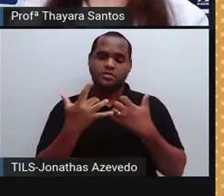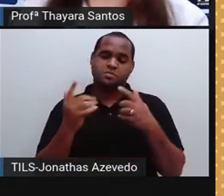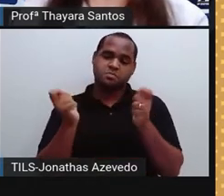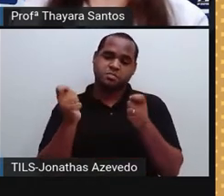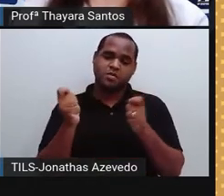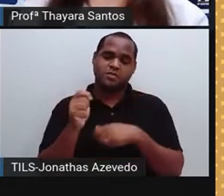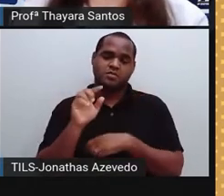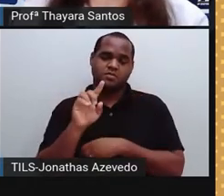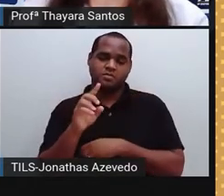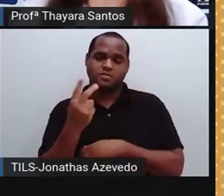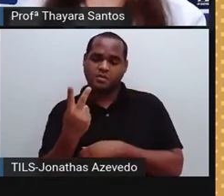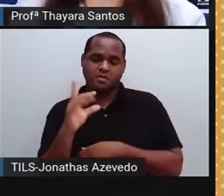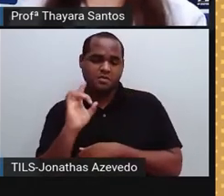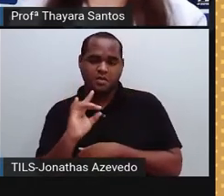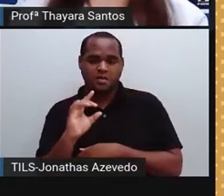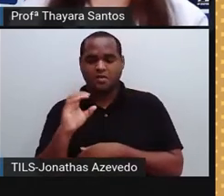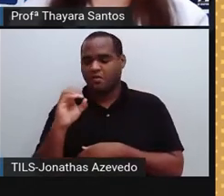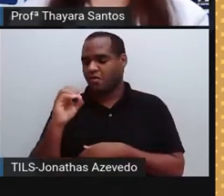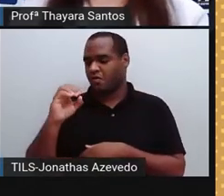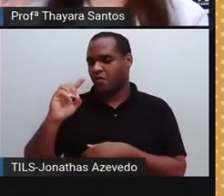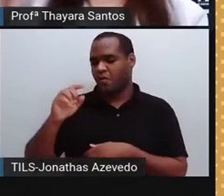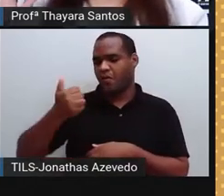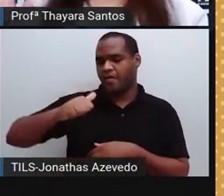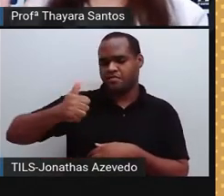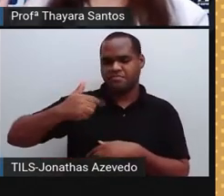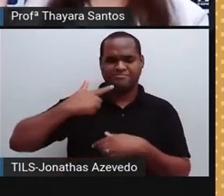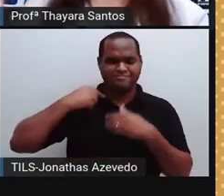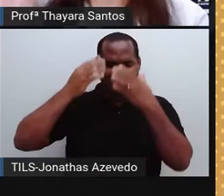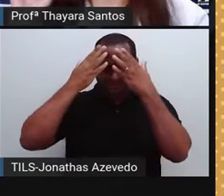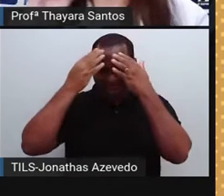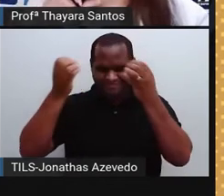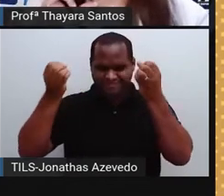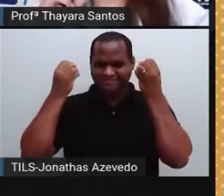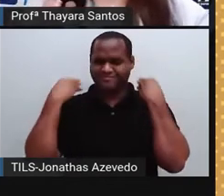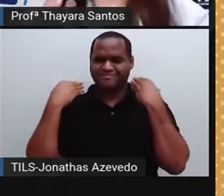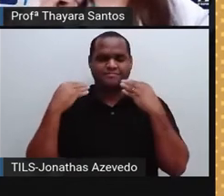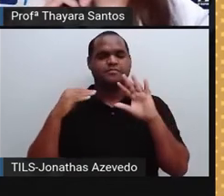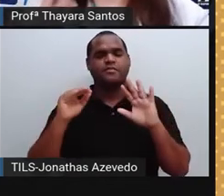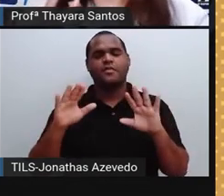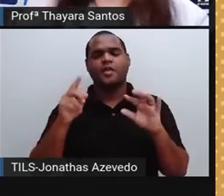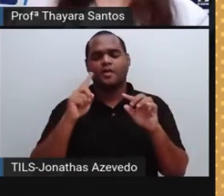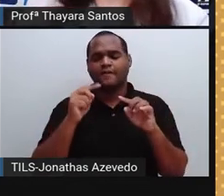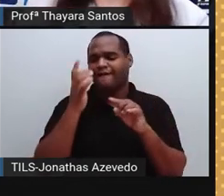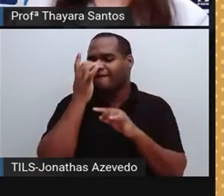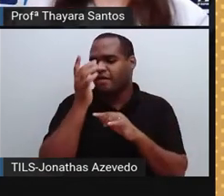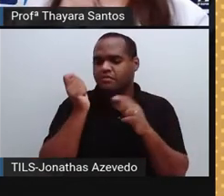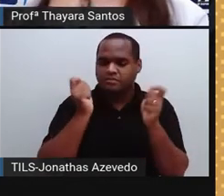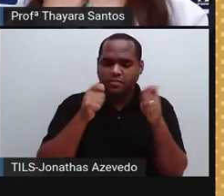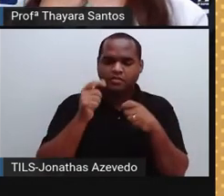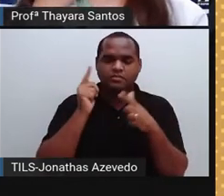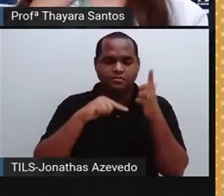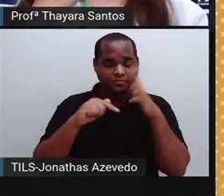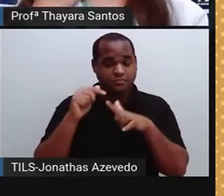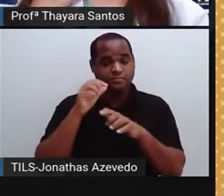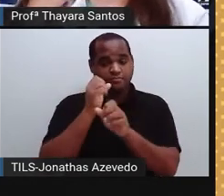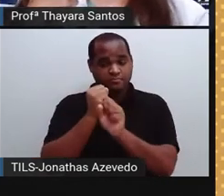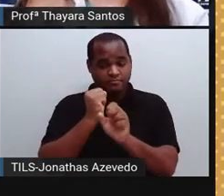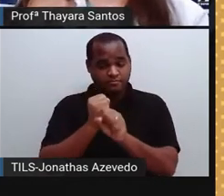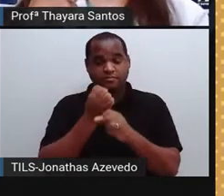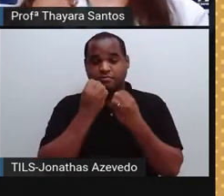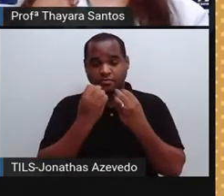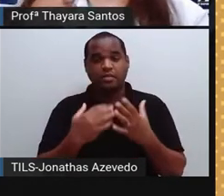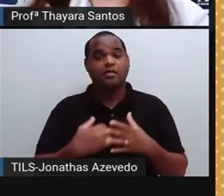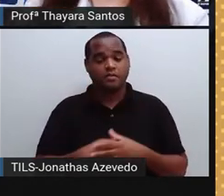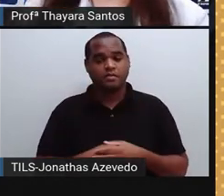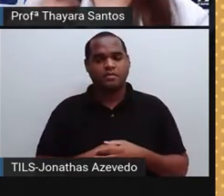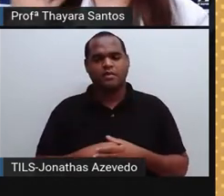só o 12 aqui e deixar esse 011 para esquecer um pouquinho dele, para ficar mais fácil na hora da gente fazer o cálculo.